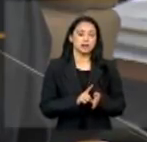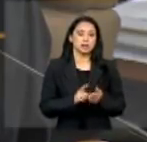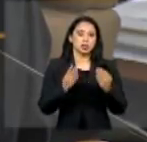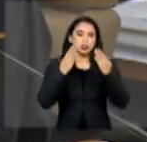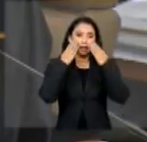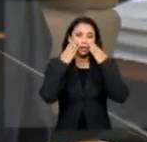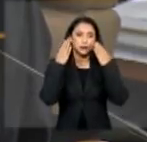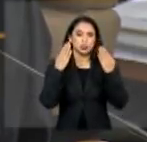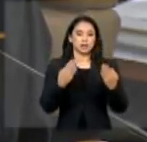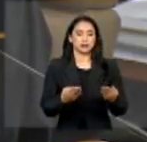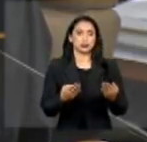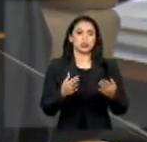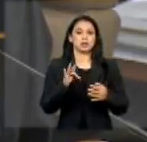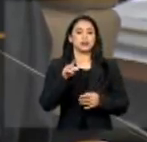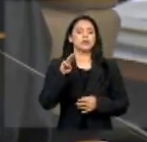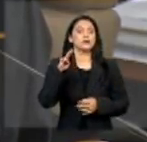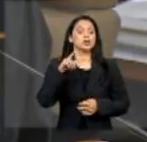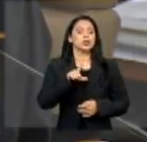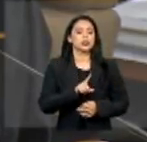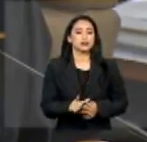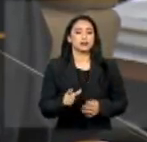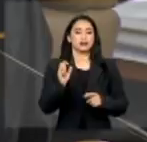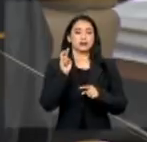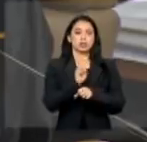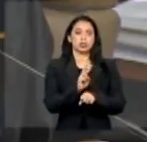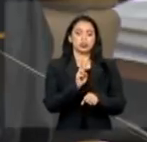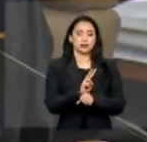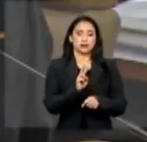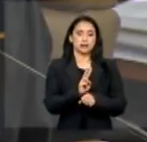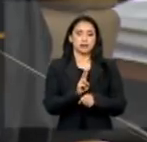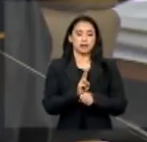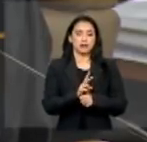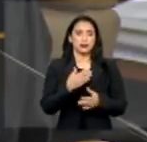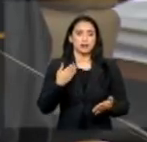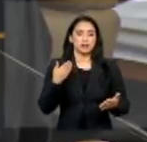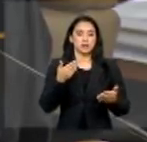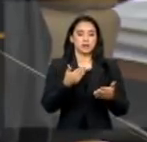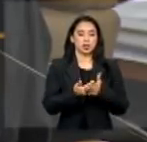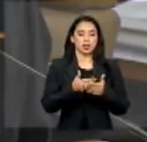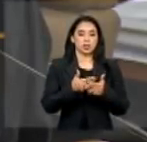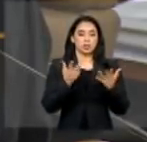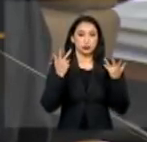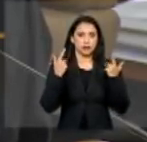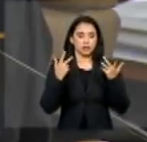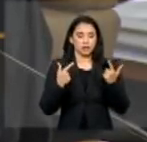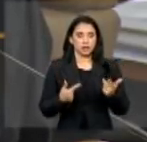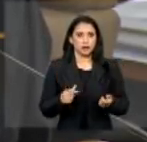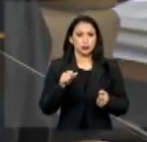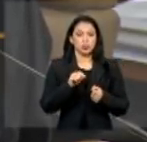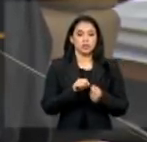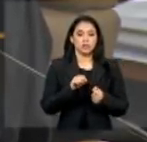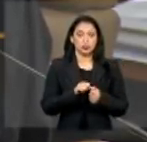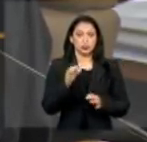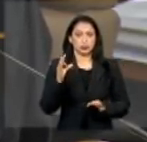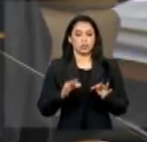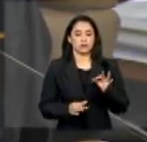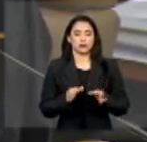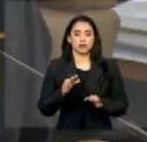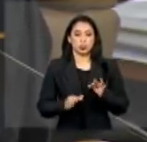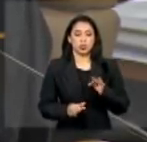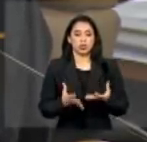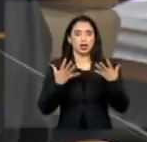das alegações finais das defesas em prazo comum praticar um ato jurisdicional suscetível de ser